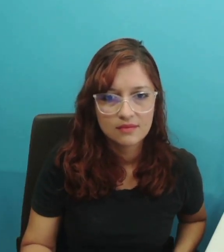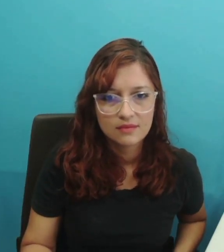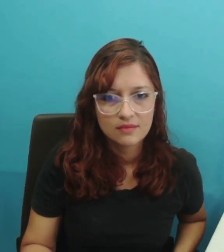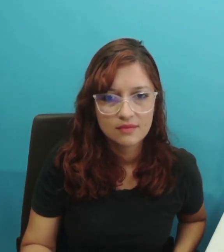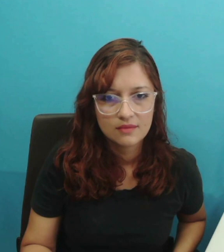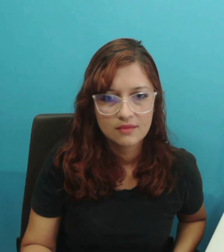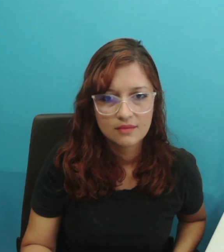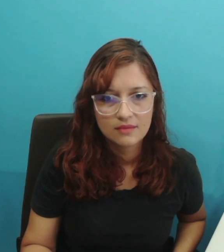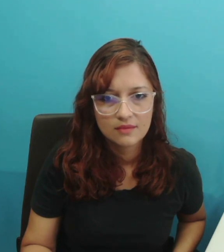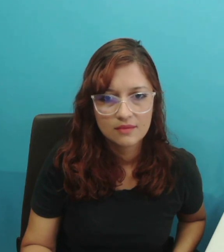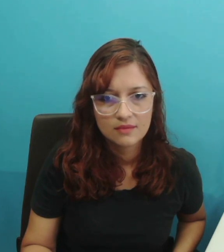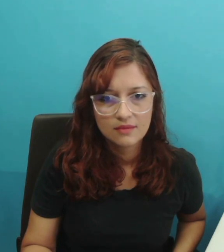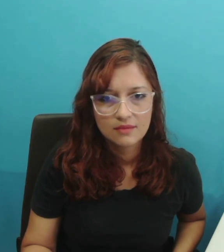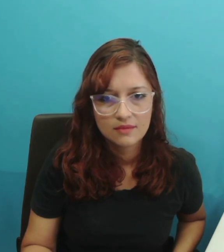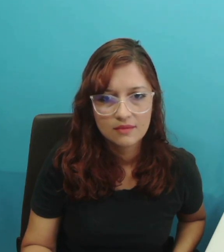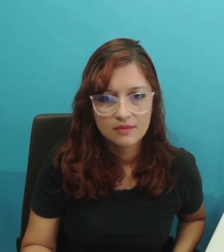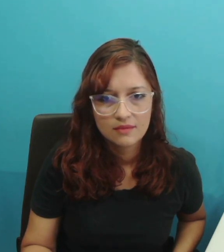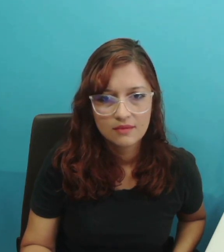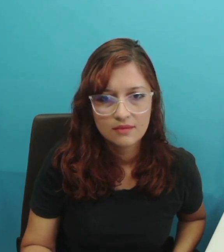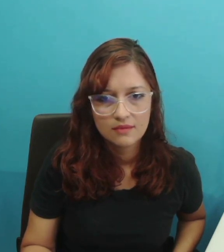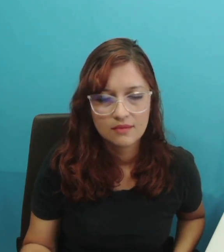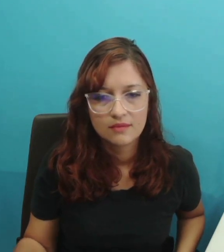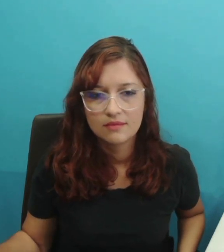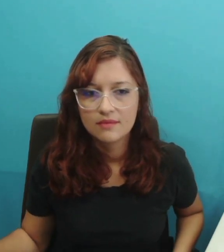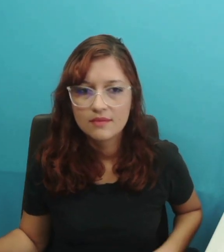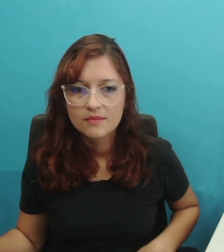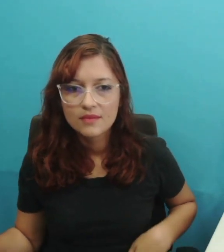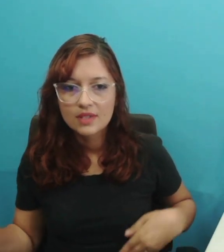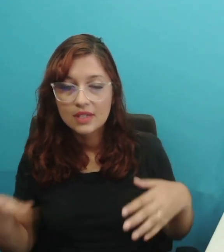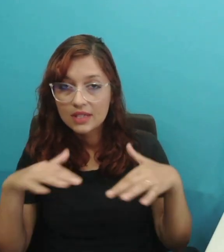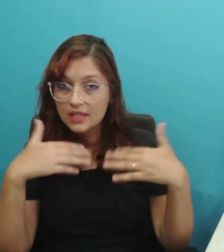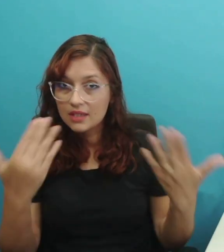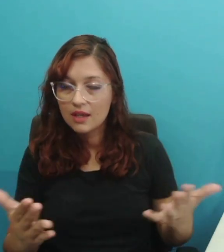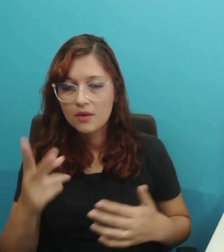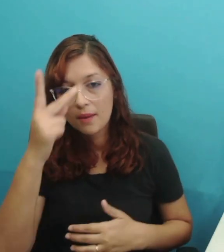Então, a segunda frase está no passado.